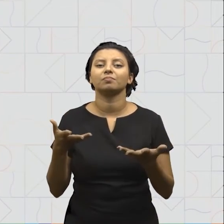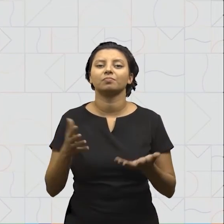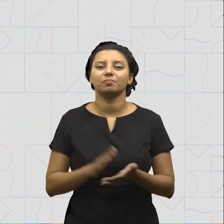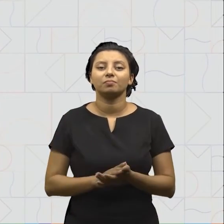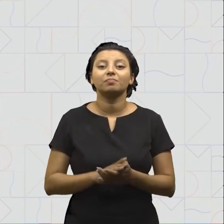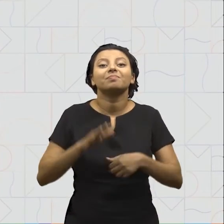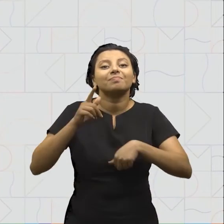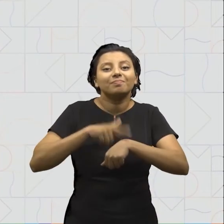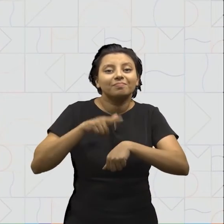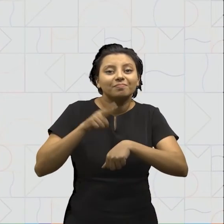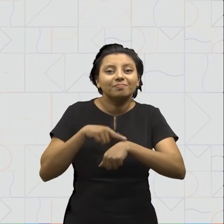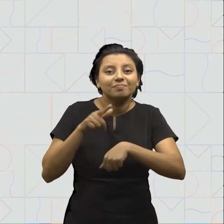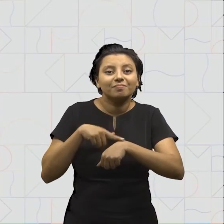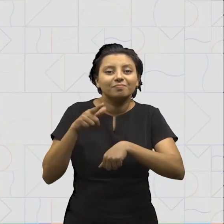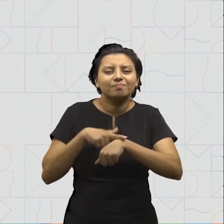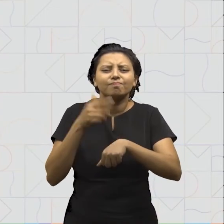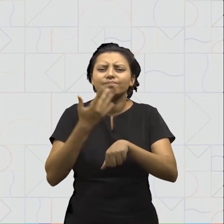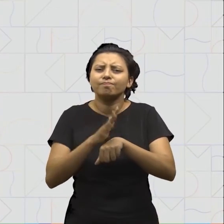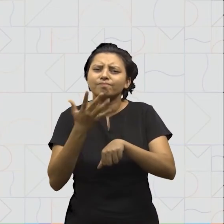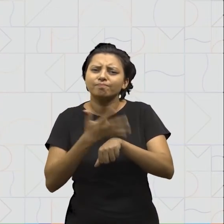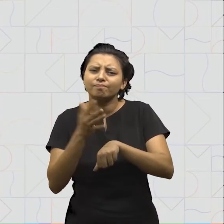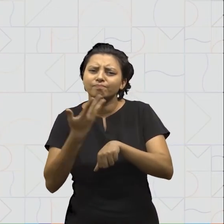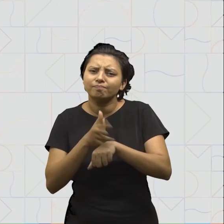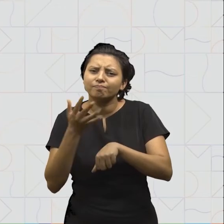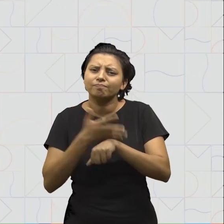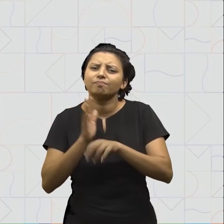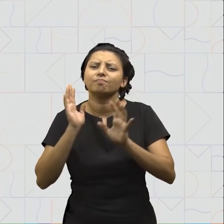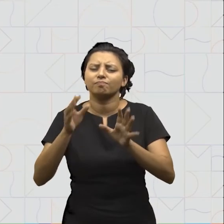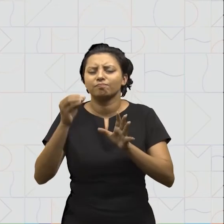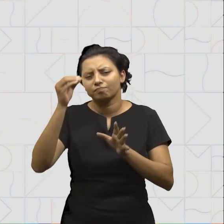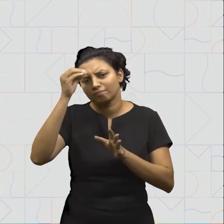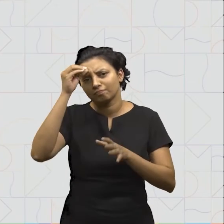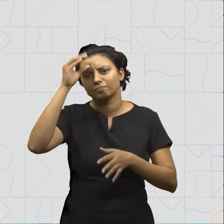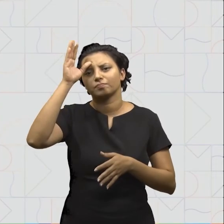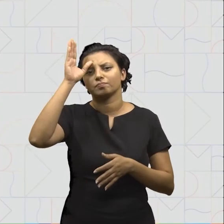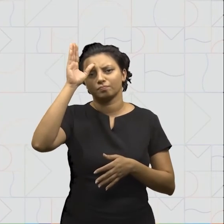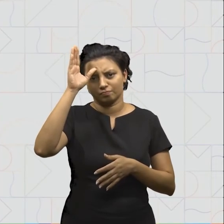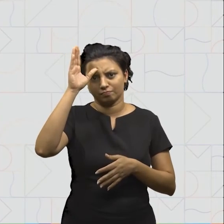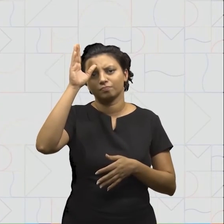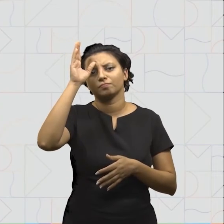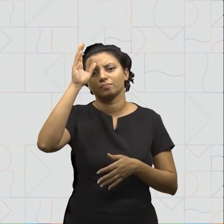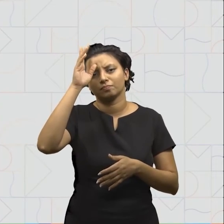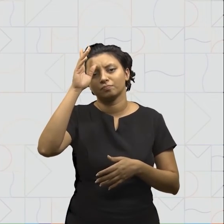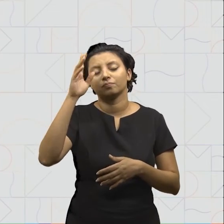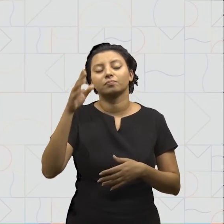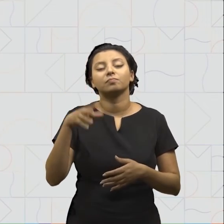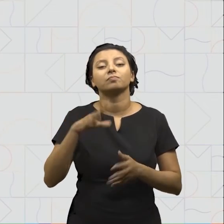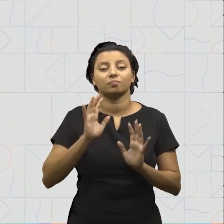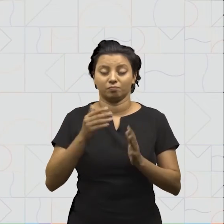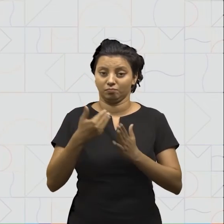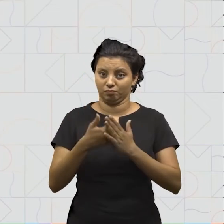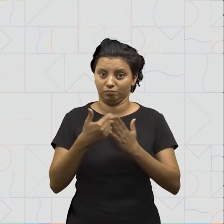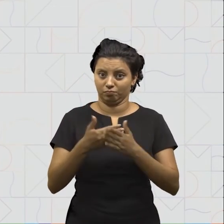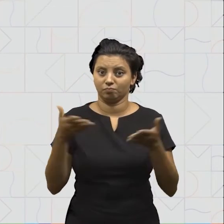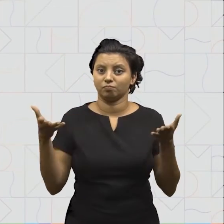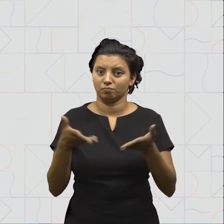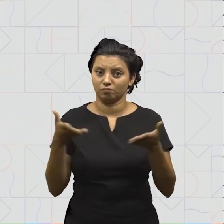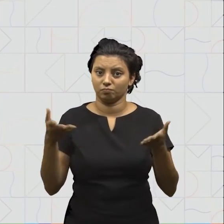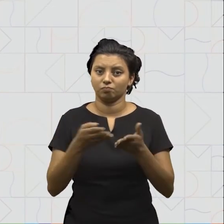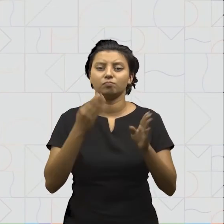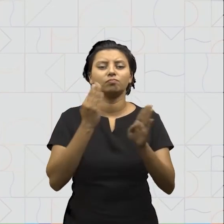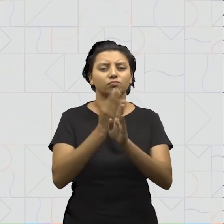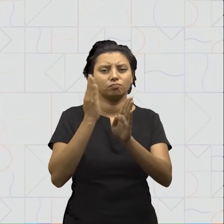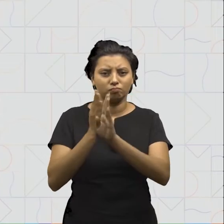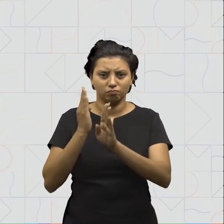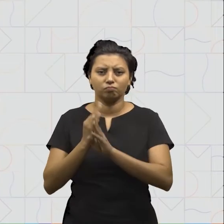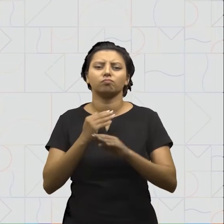aluno, chegou a hora de testarmos todos os nossos conhecimentos adquiridos sobre